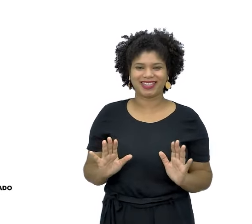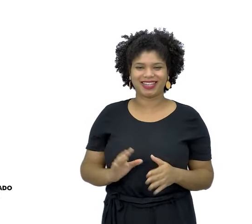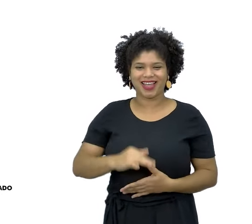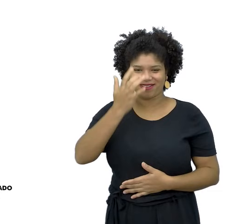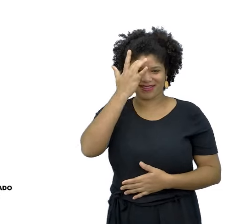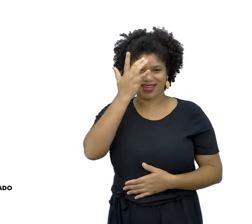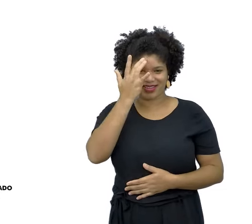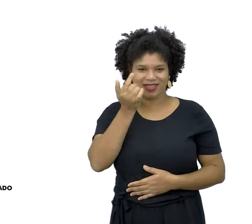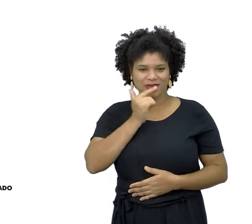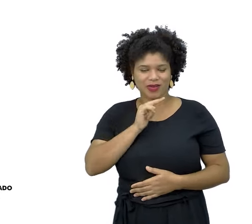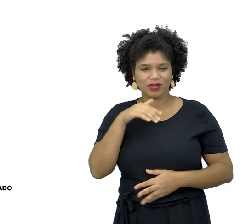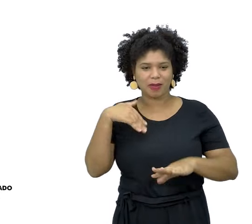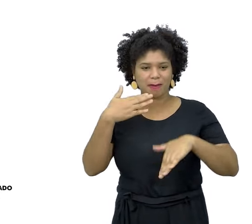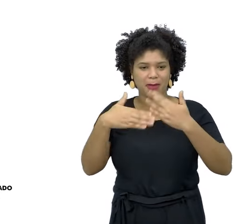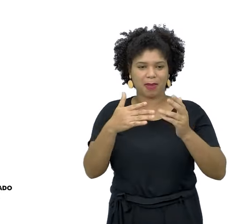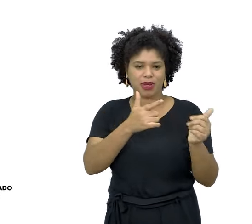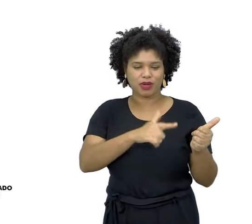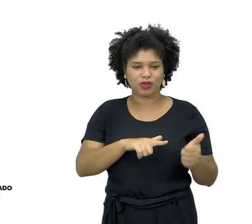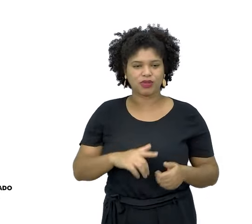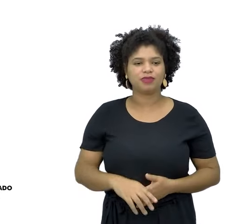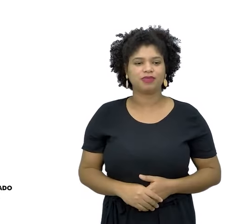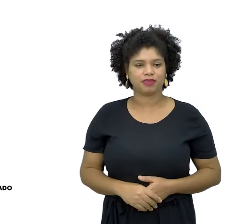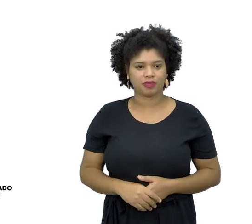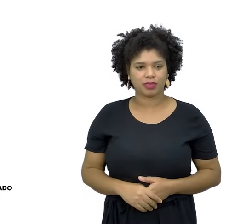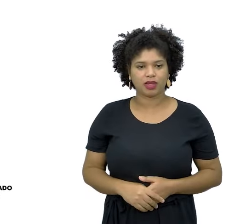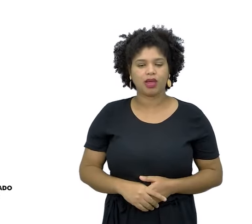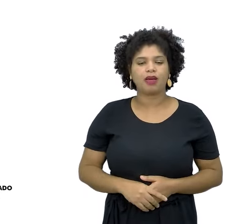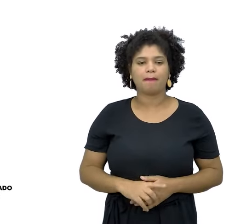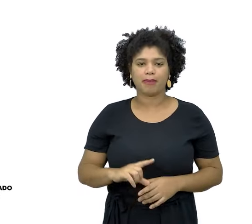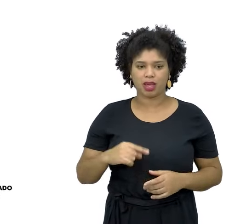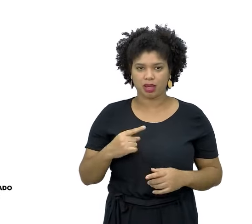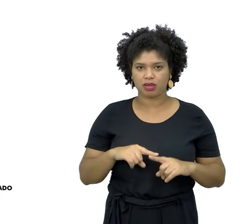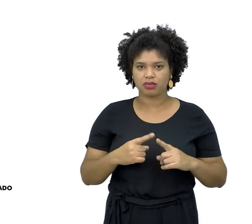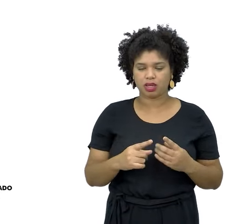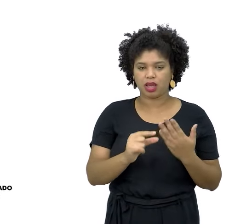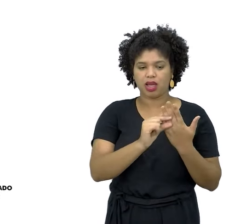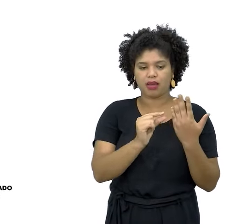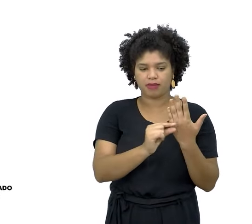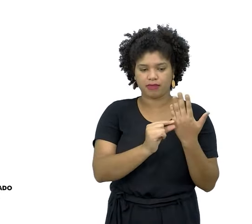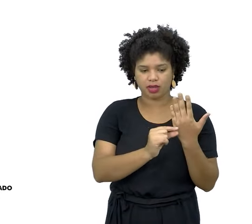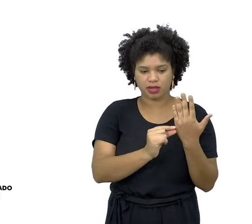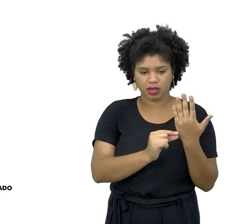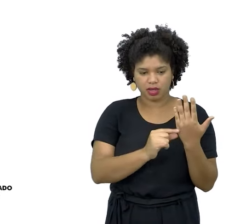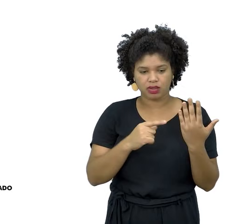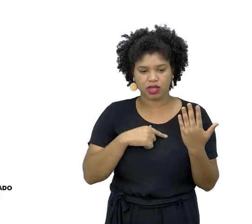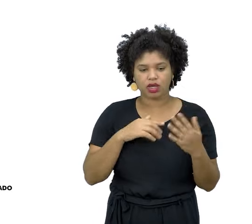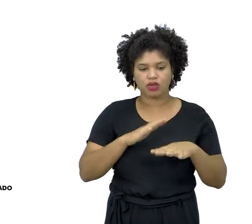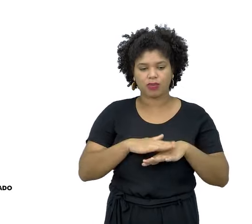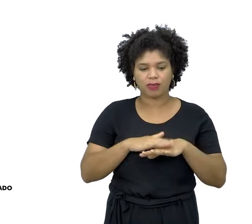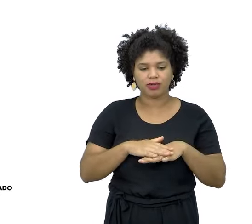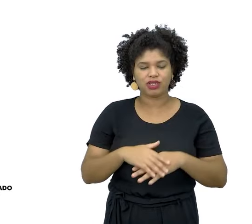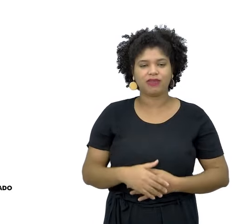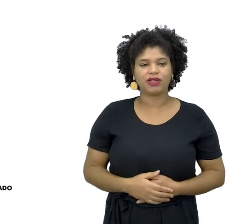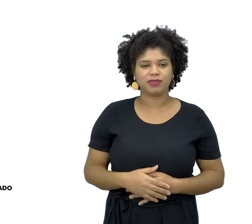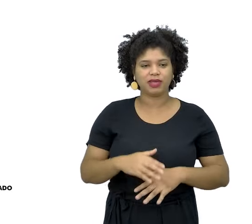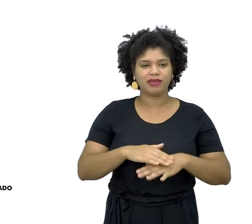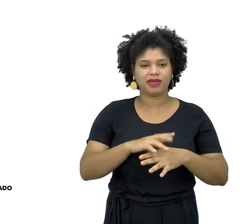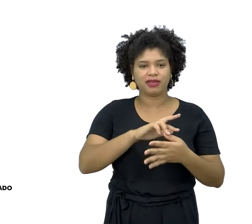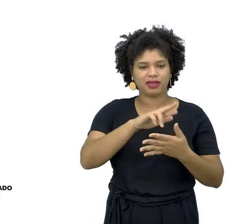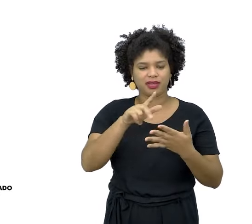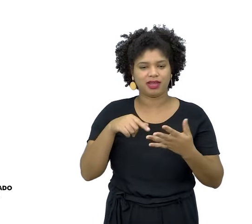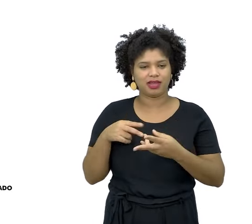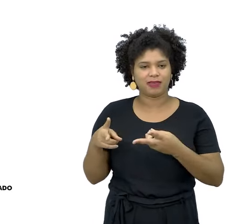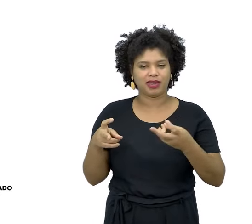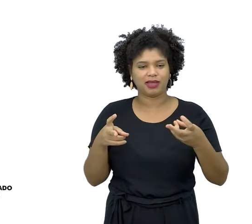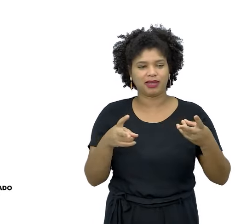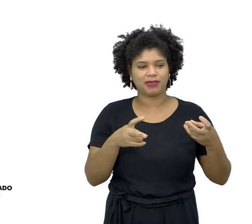fácil para eu conseguir desenvolver. Aqui nós temos as referências, né, do nosso trabalho, né, vocês podem observar que